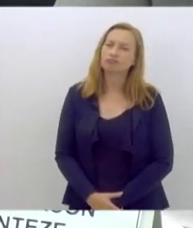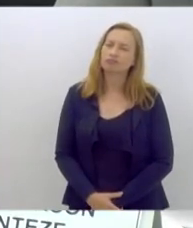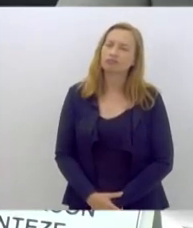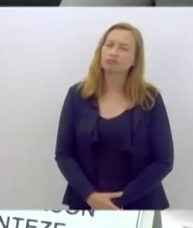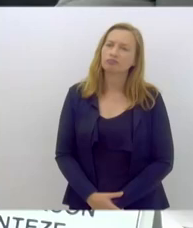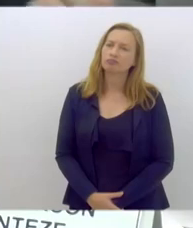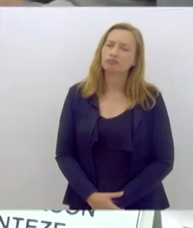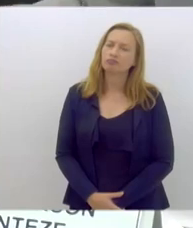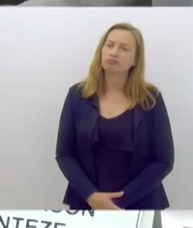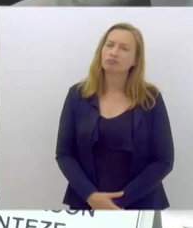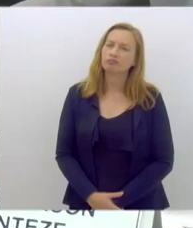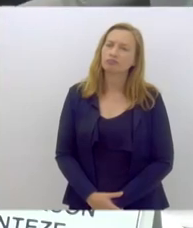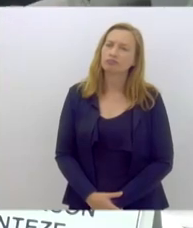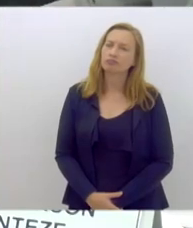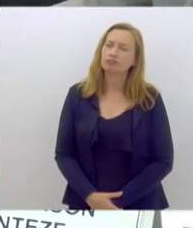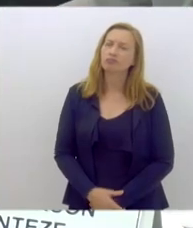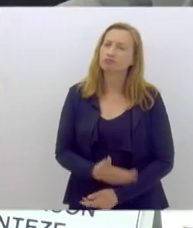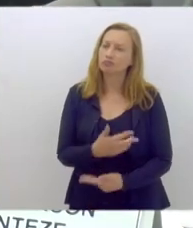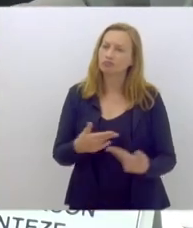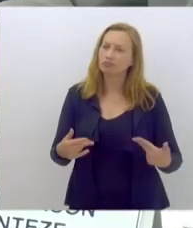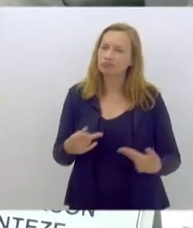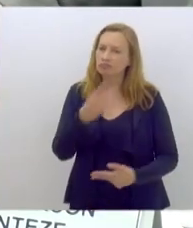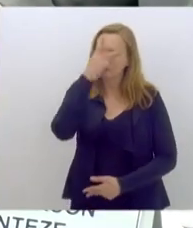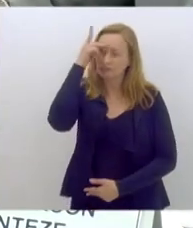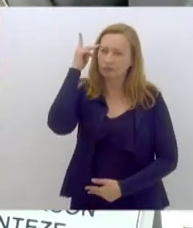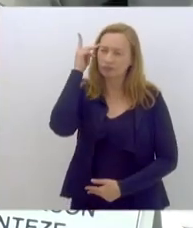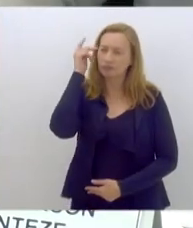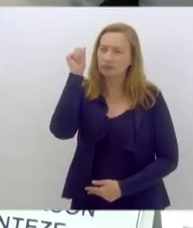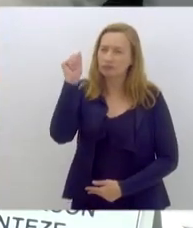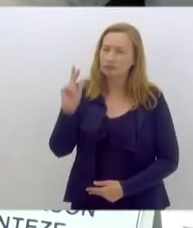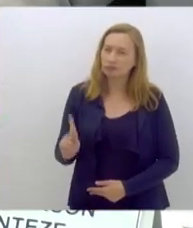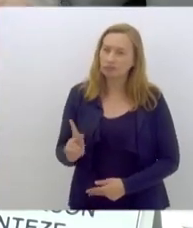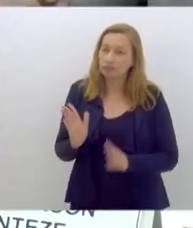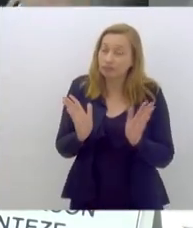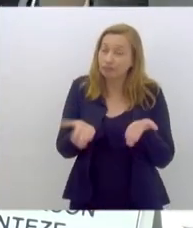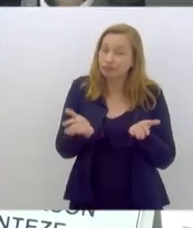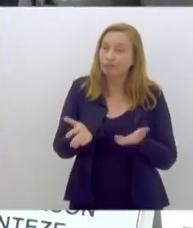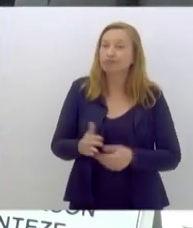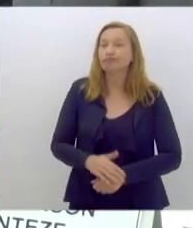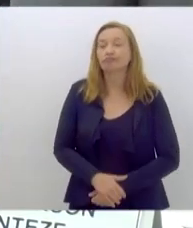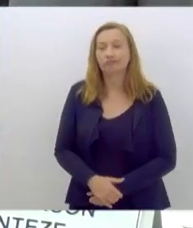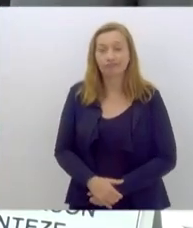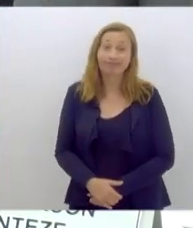muitas muitas pessoas em condições de aposentadoria hoje